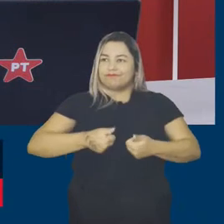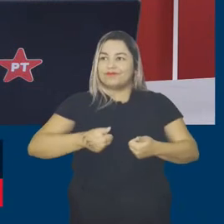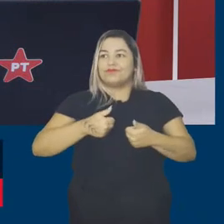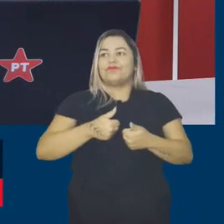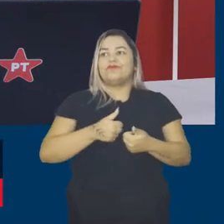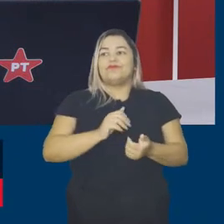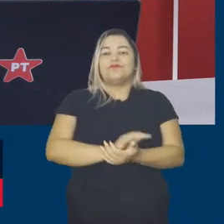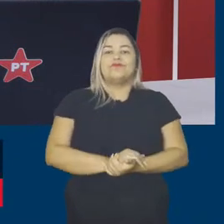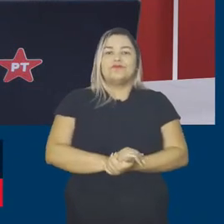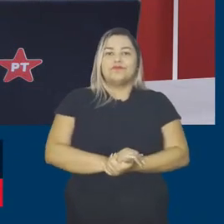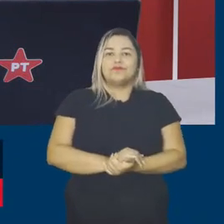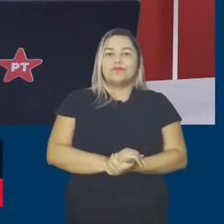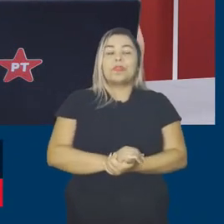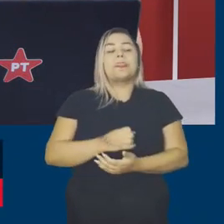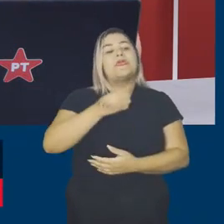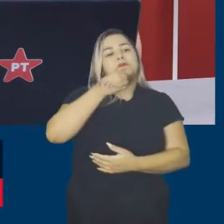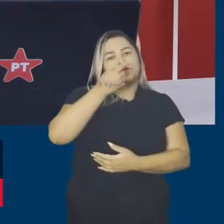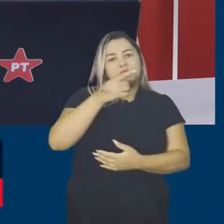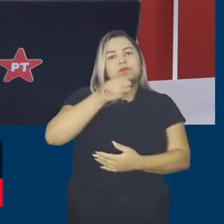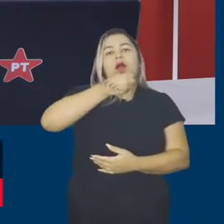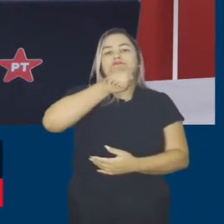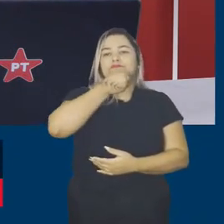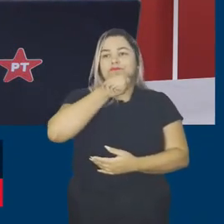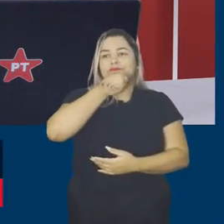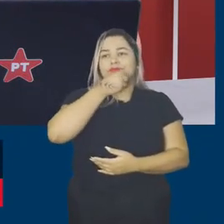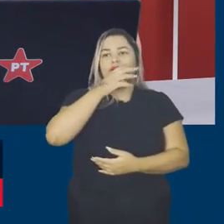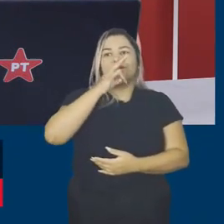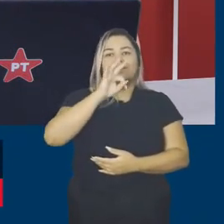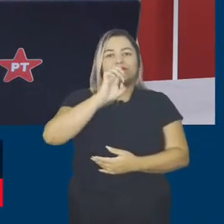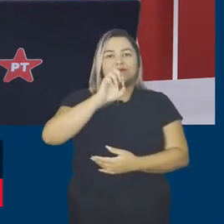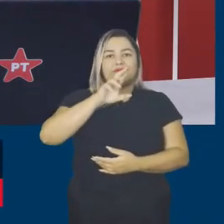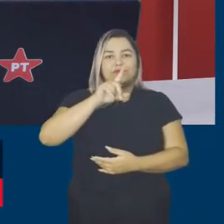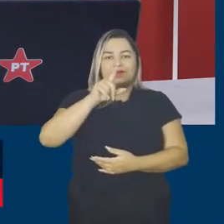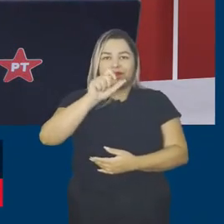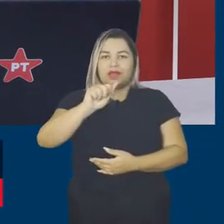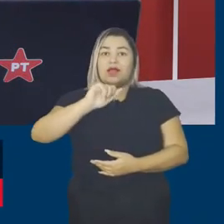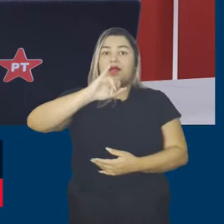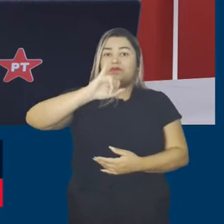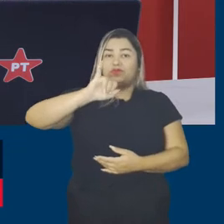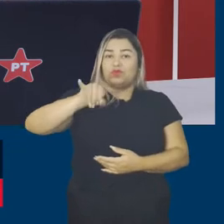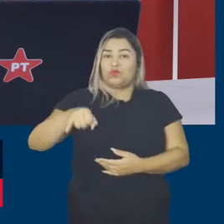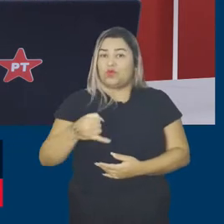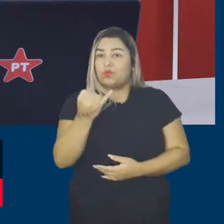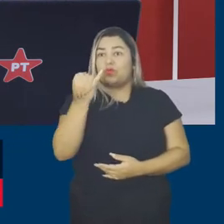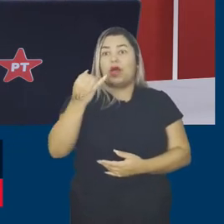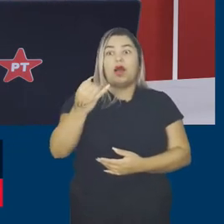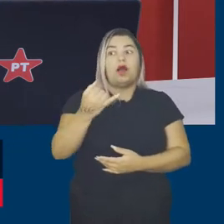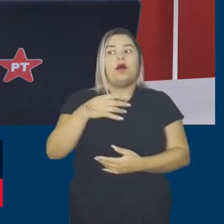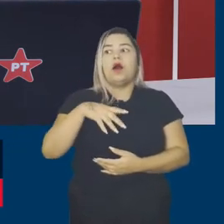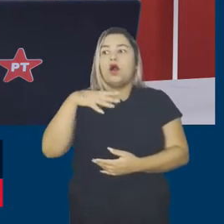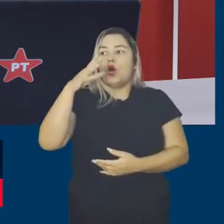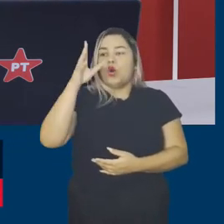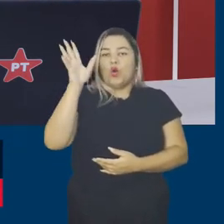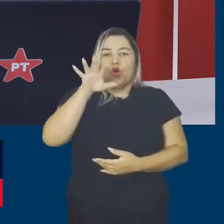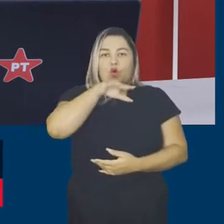diz, muito boa entrevista com a Tereza. A atual taxa de juros está sufocando a economia brasileira